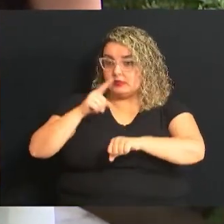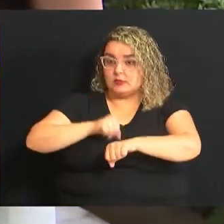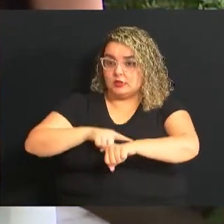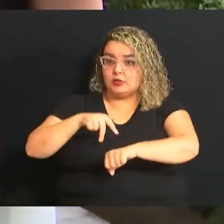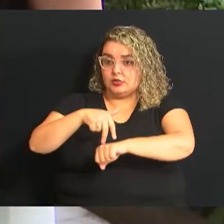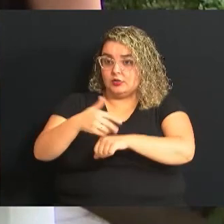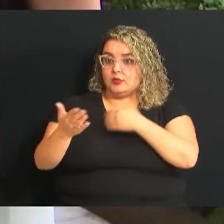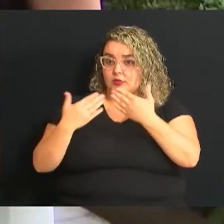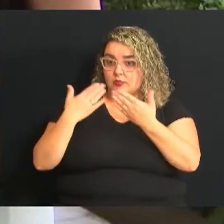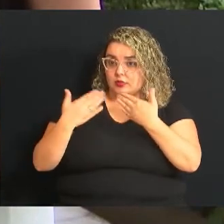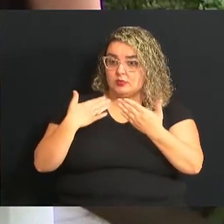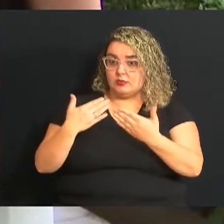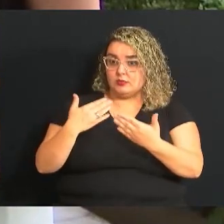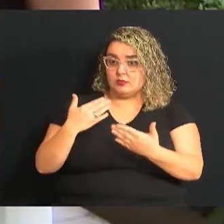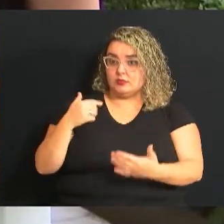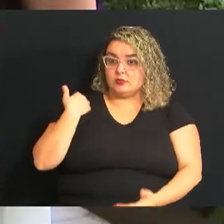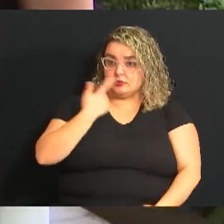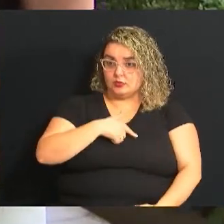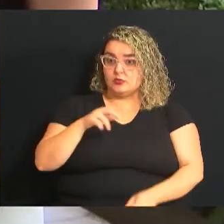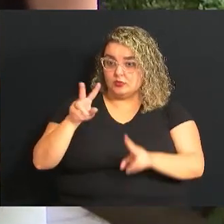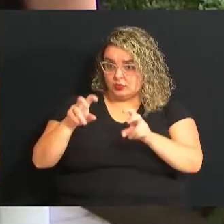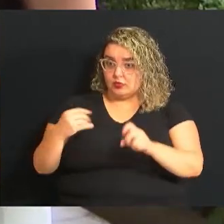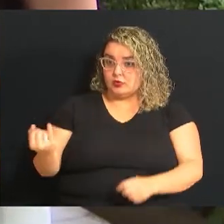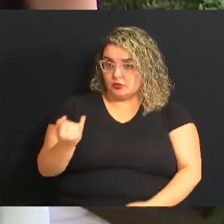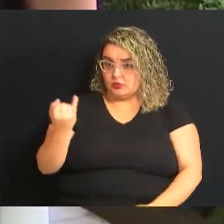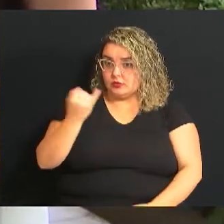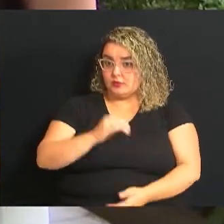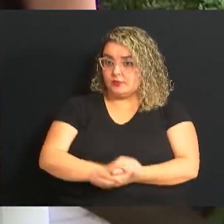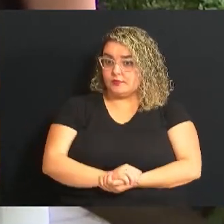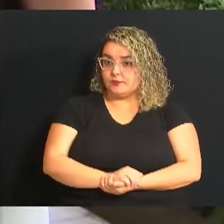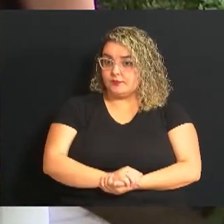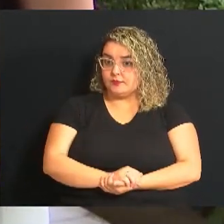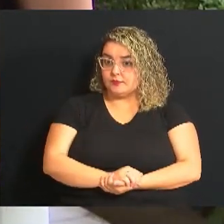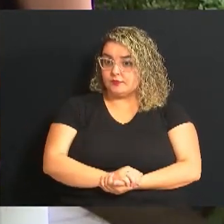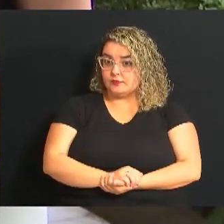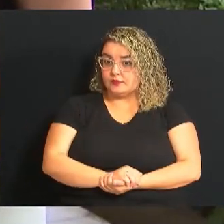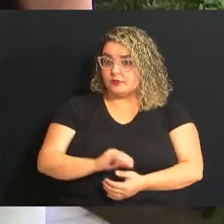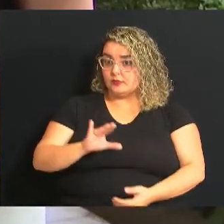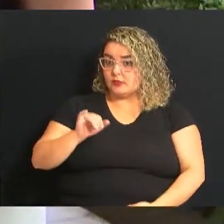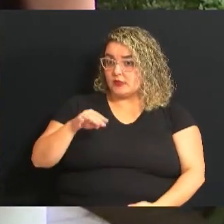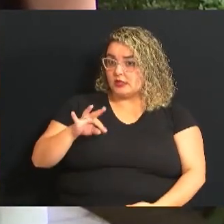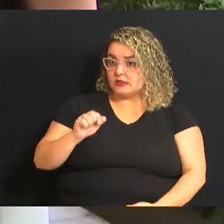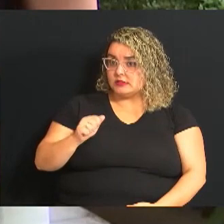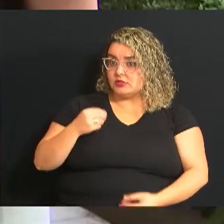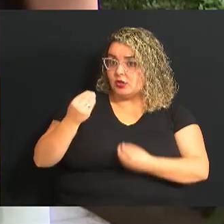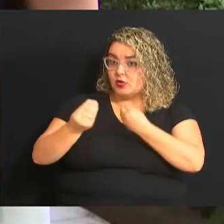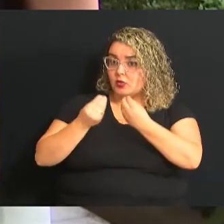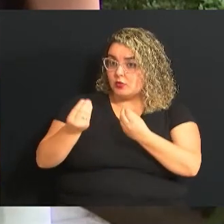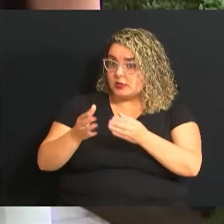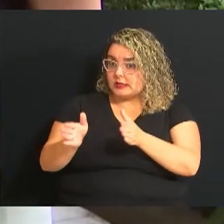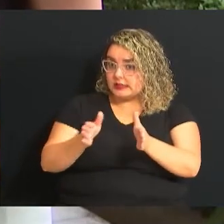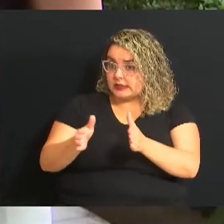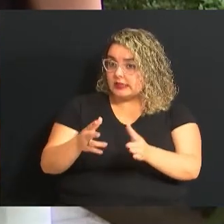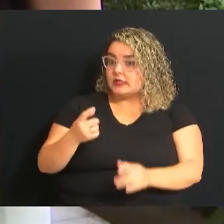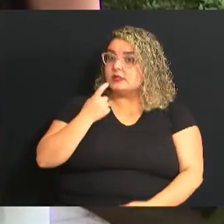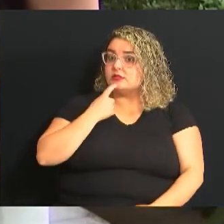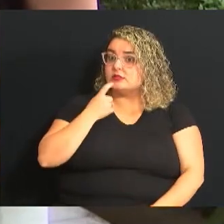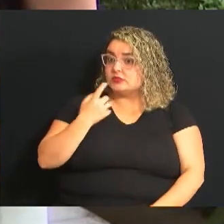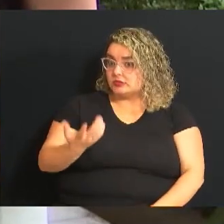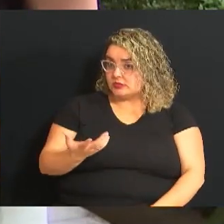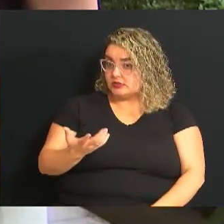pouco com a gente sobre esse assunto tão importante, né? Cíntia, como é que está aí a situação de Campinas no que